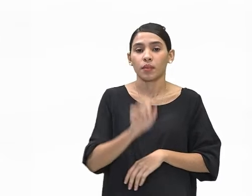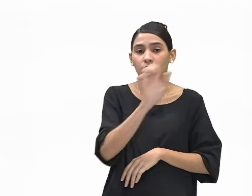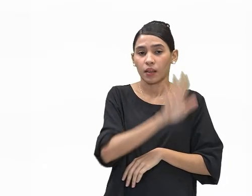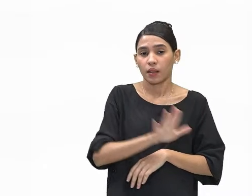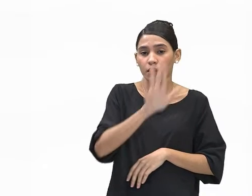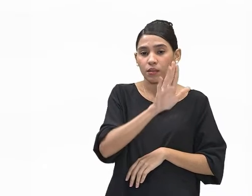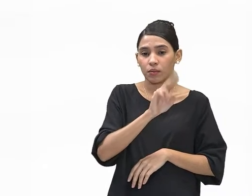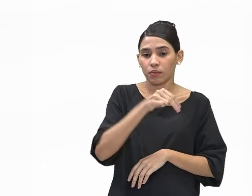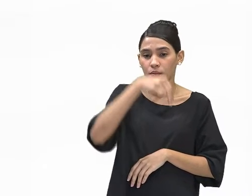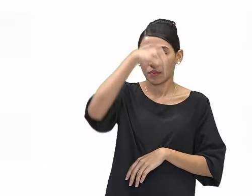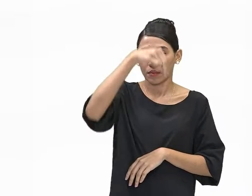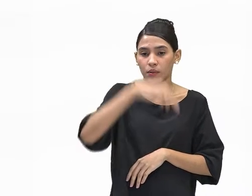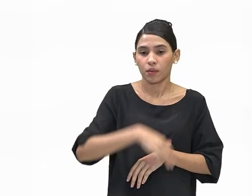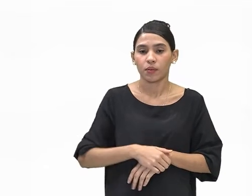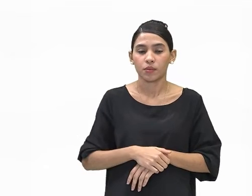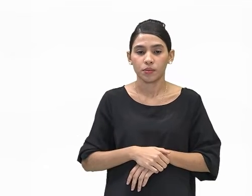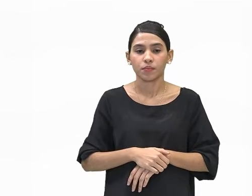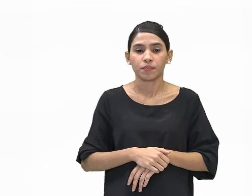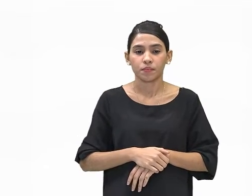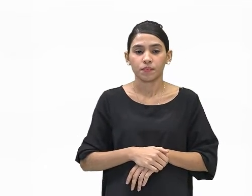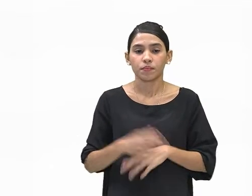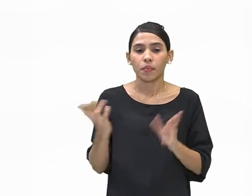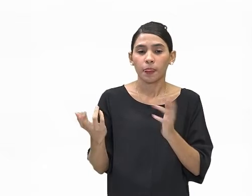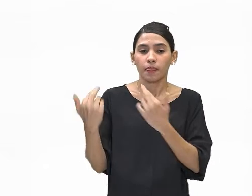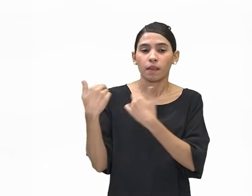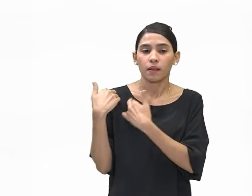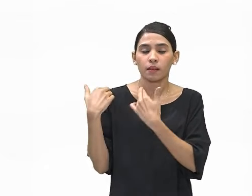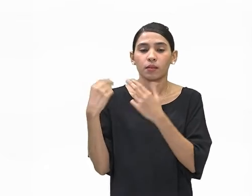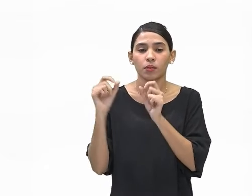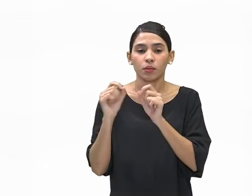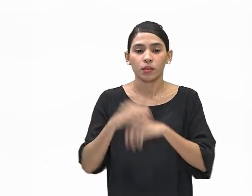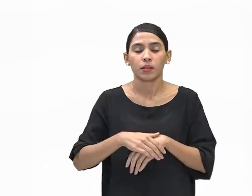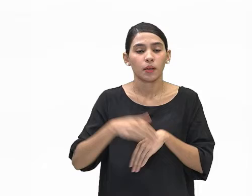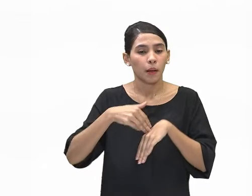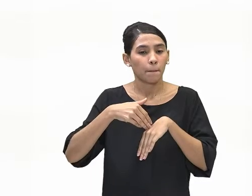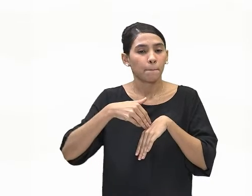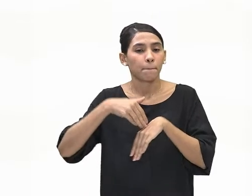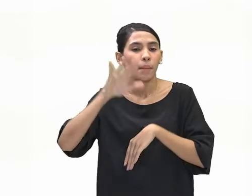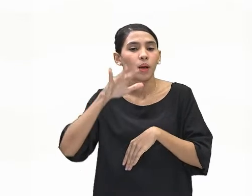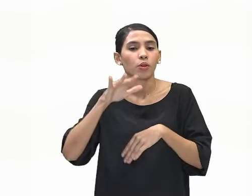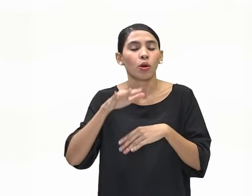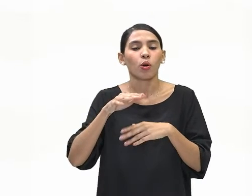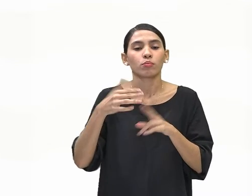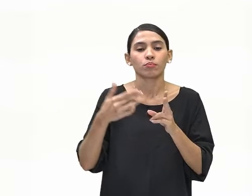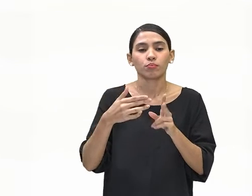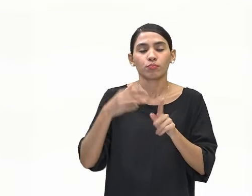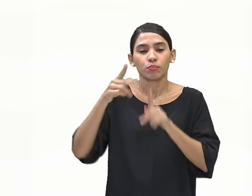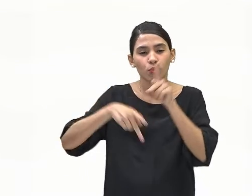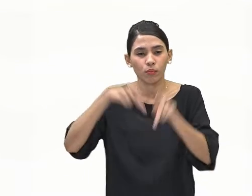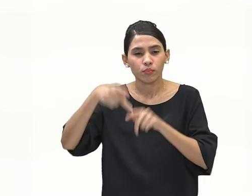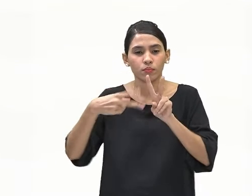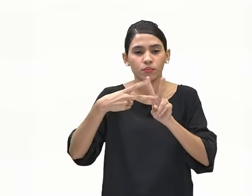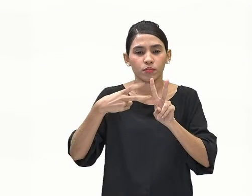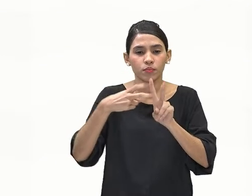norte sendo, então, responsável por estar maior parte da população indígena,